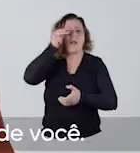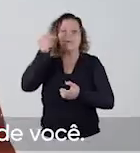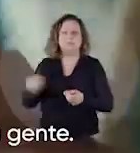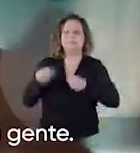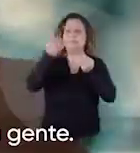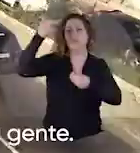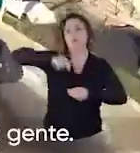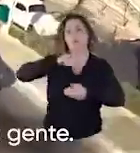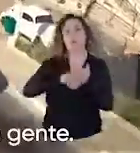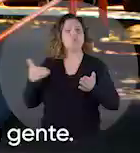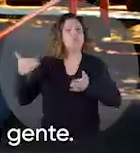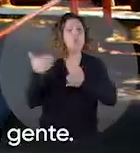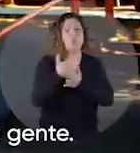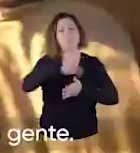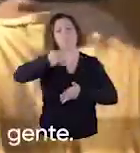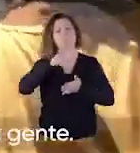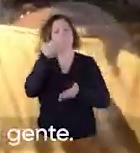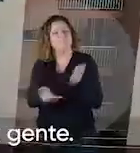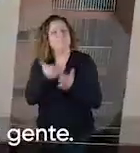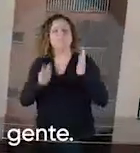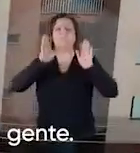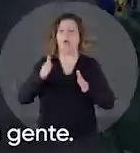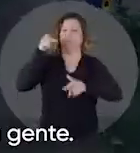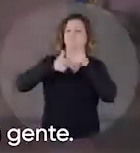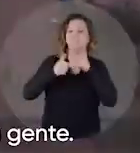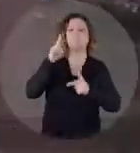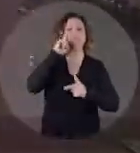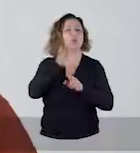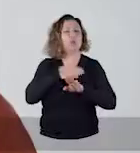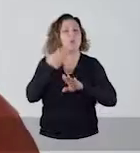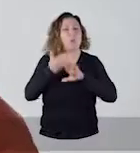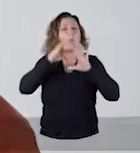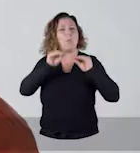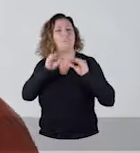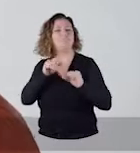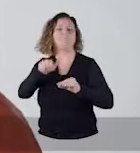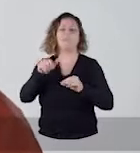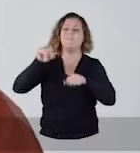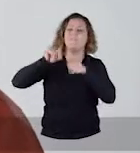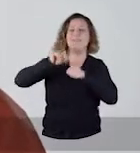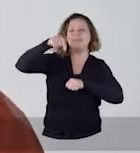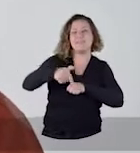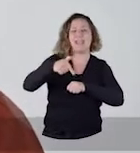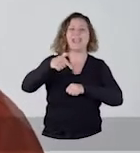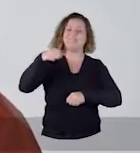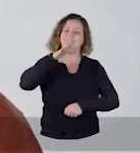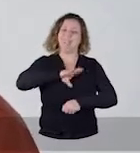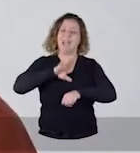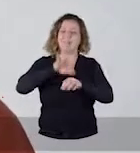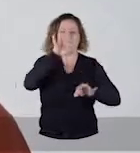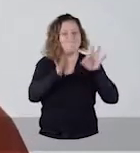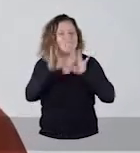de você. Vou trabalhar dia e noite para devolver São Paulo à sua gente e fazer daqui uma cidade mais justa e com